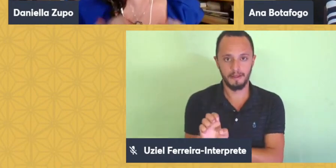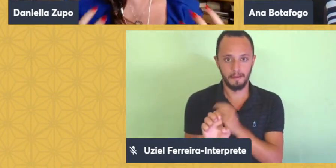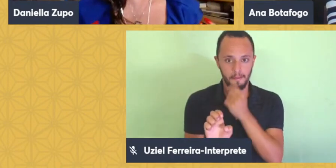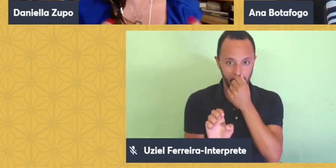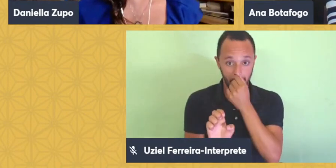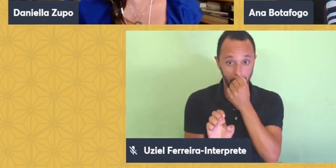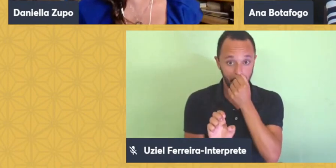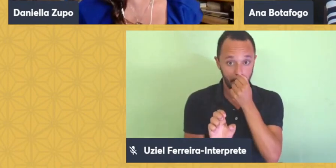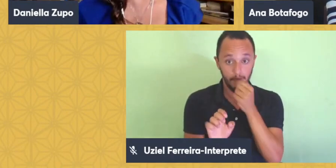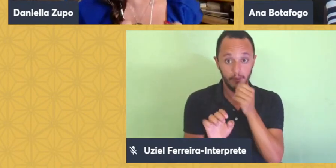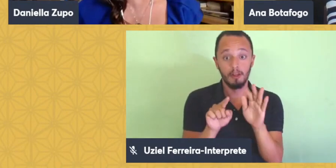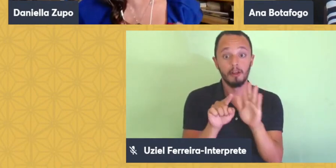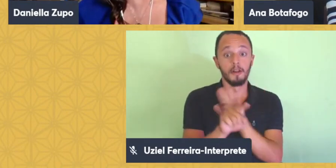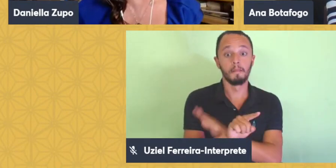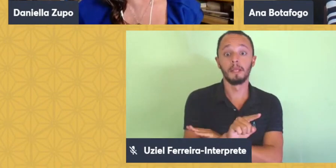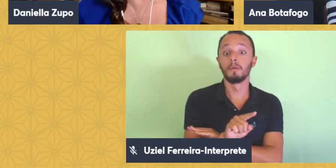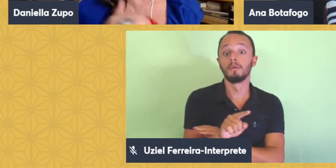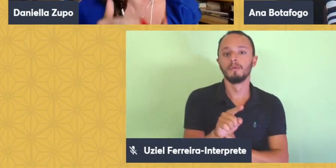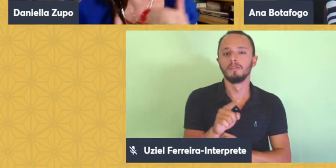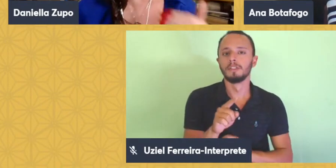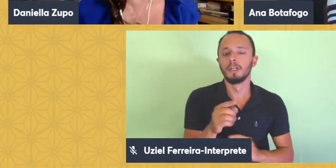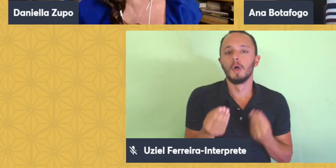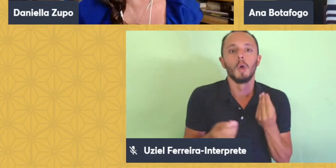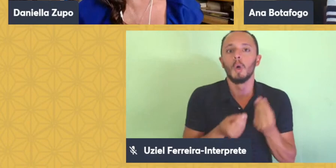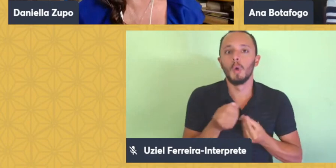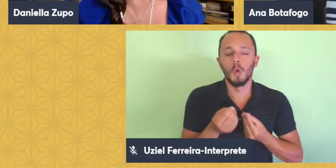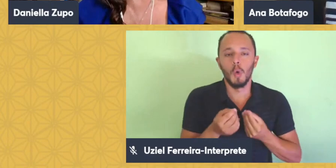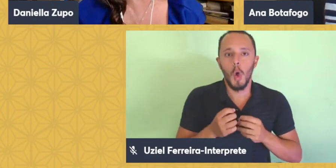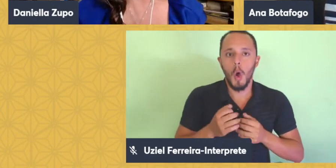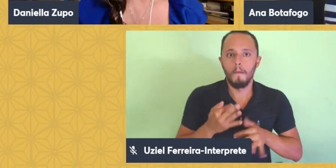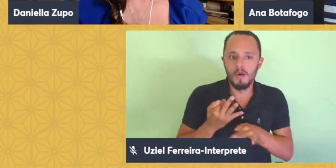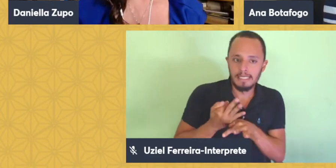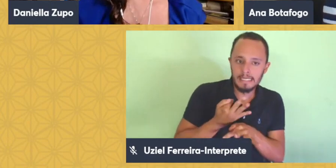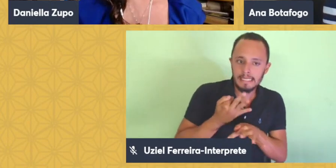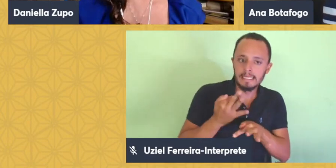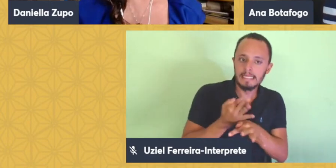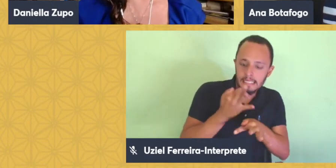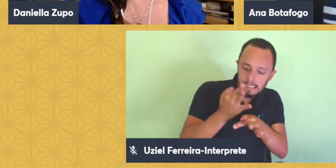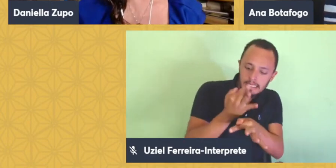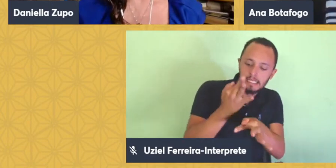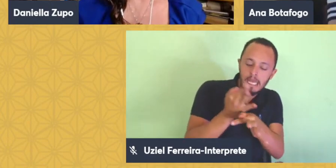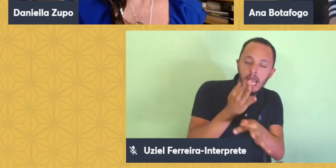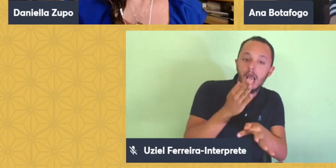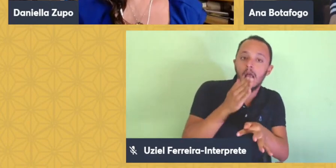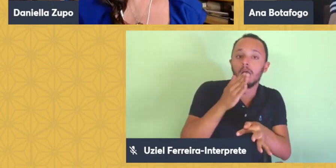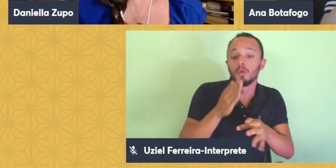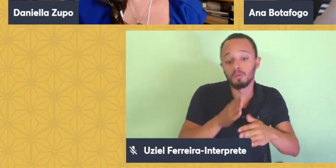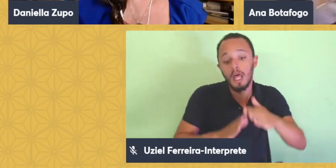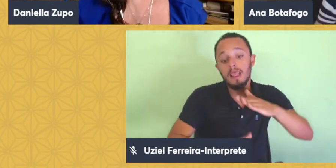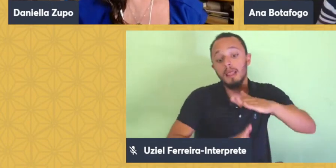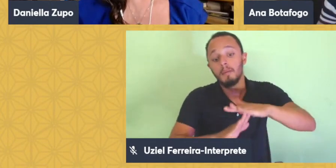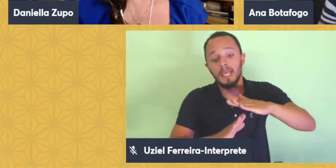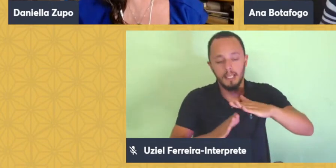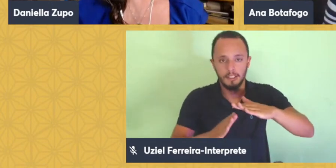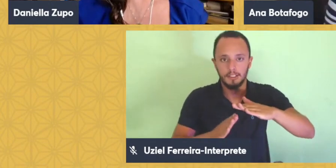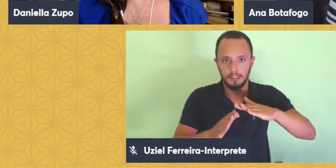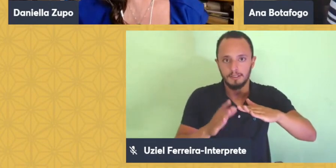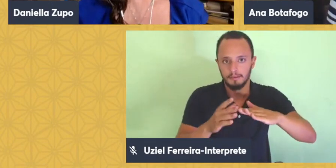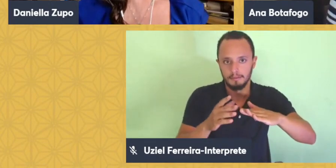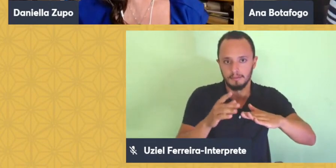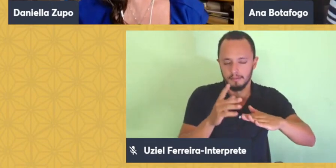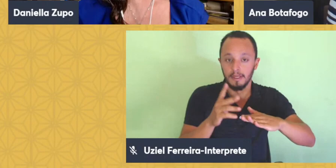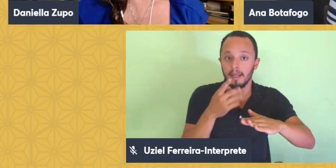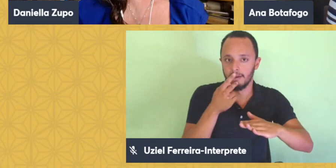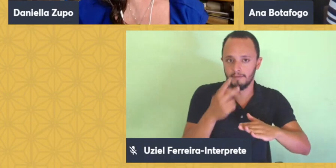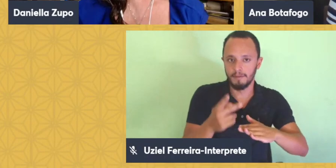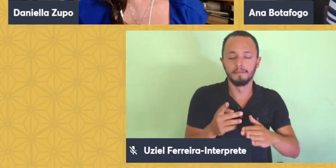propósito né desse desse desse grande esforço desses limites sobre os quais a gente tava falando ela te pergunta se é verdade que a